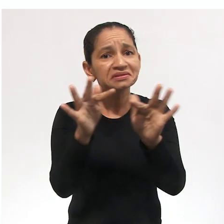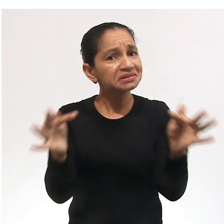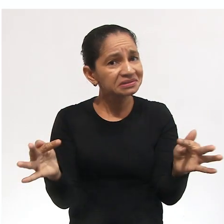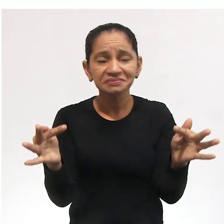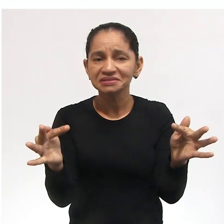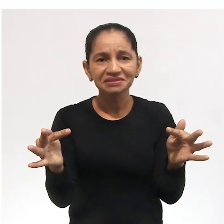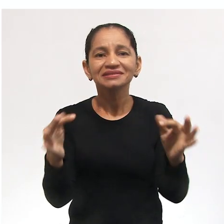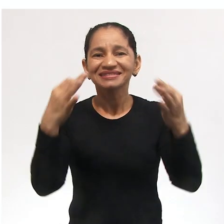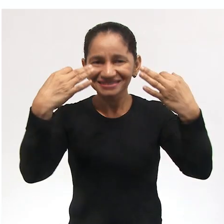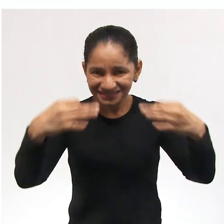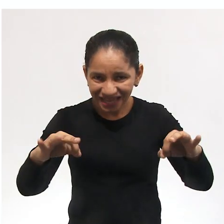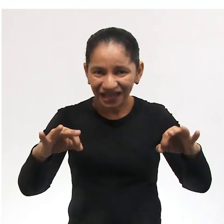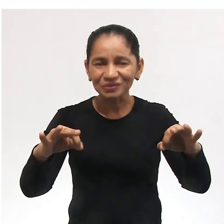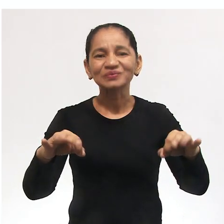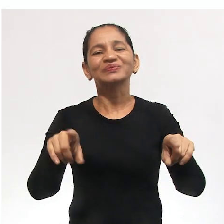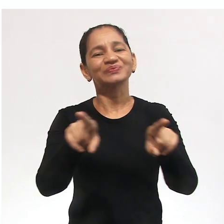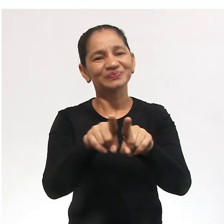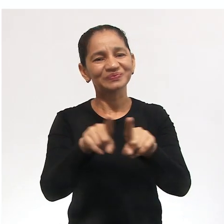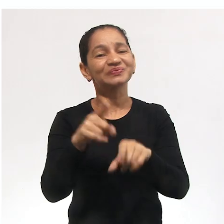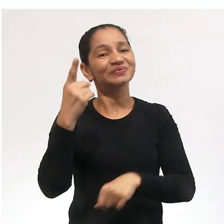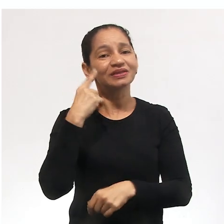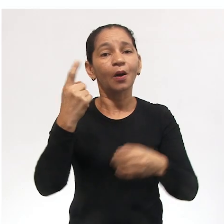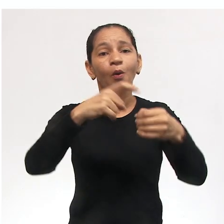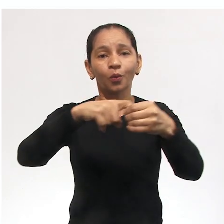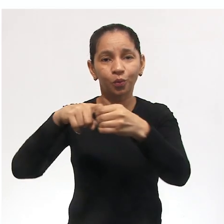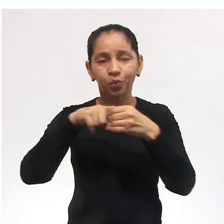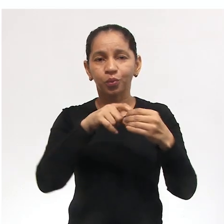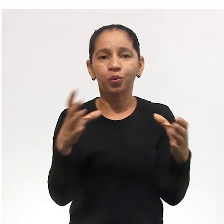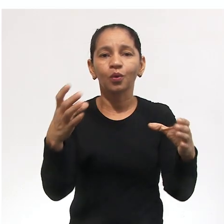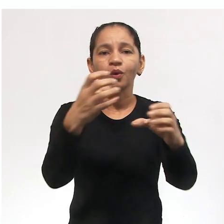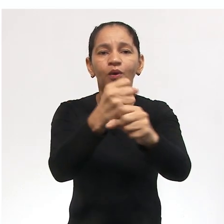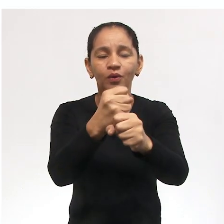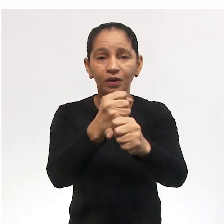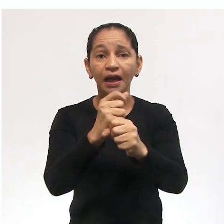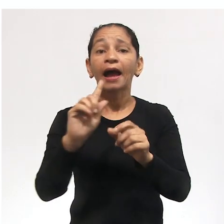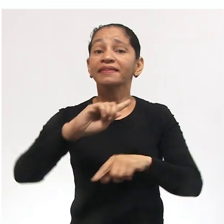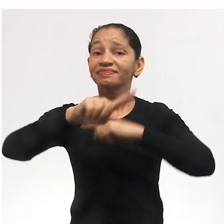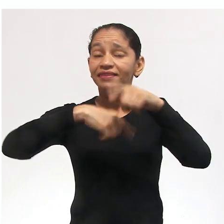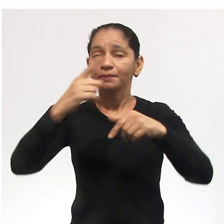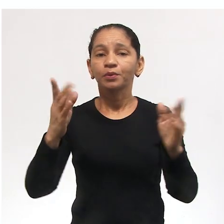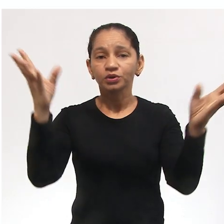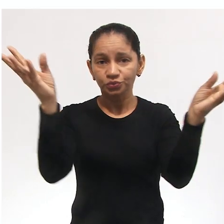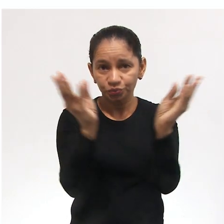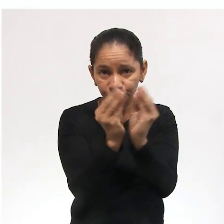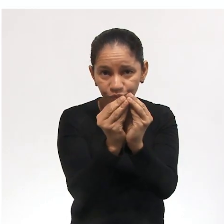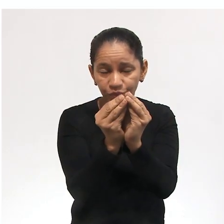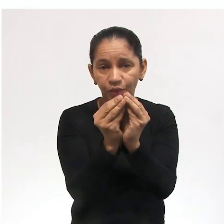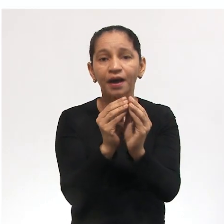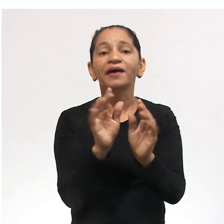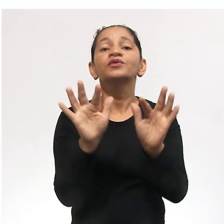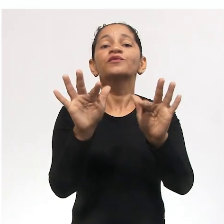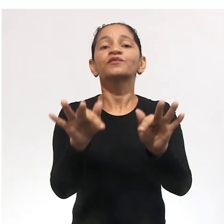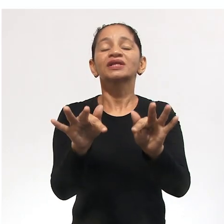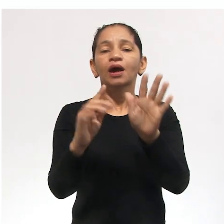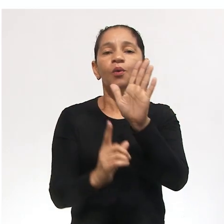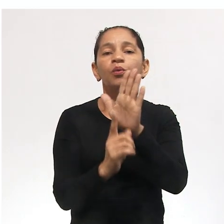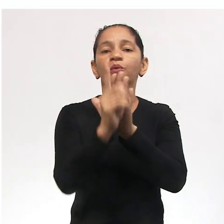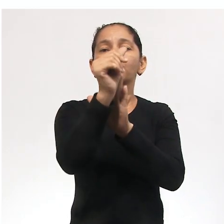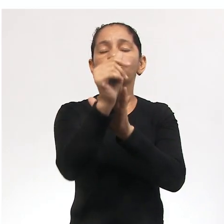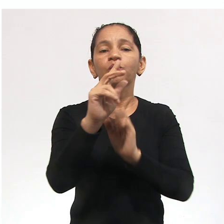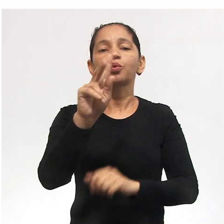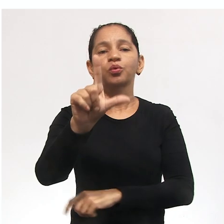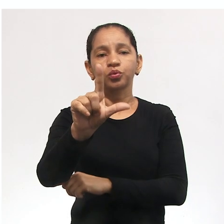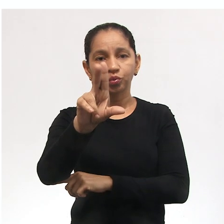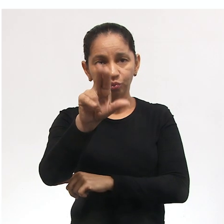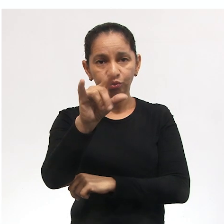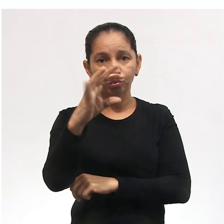esses recursos devidos aos sócios, seja em decorrência do capital aportado nas entidades e dos seus lucros gerados. A gente vai ver